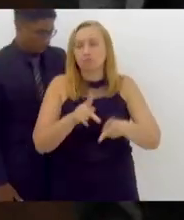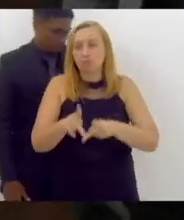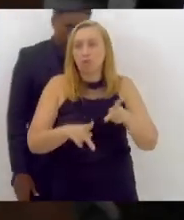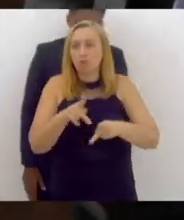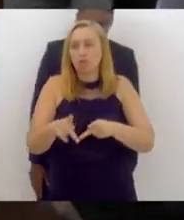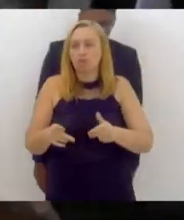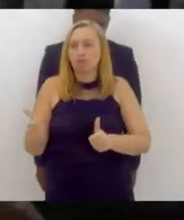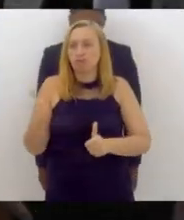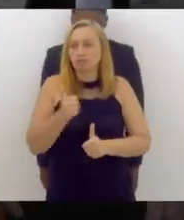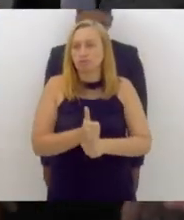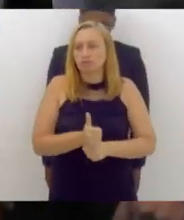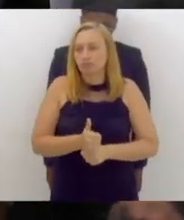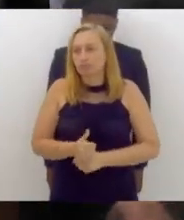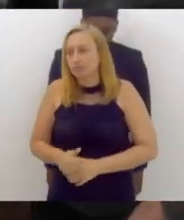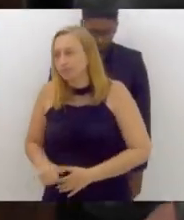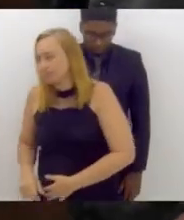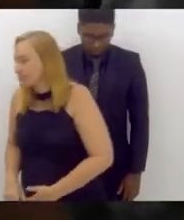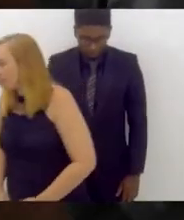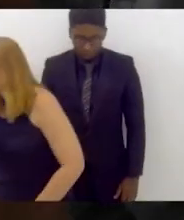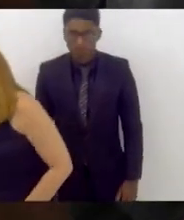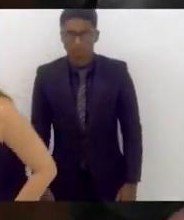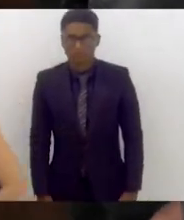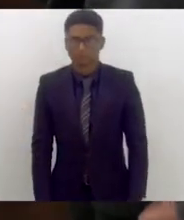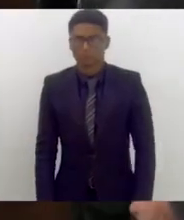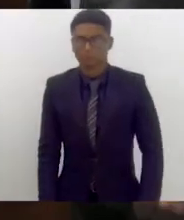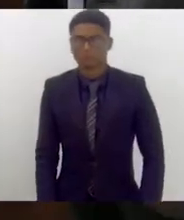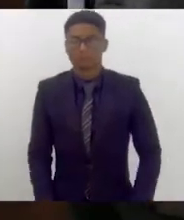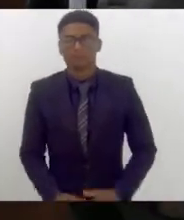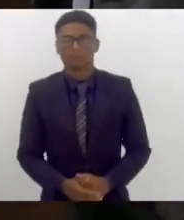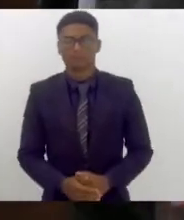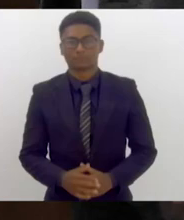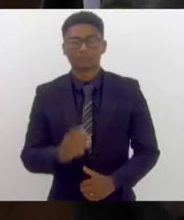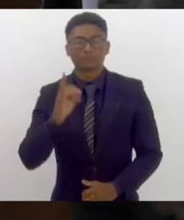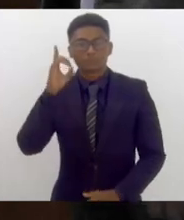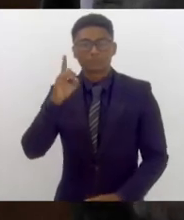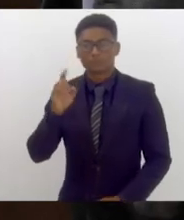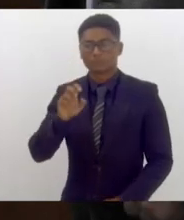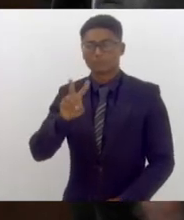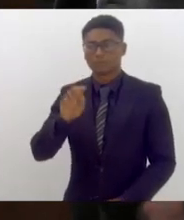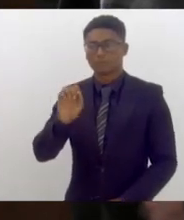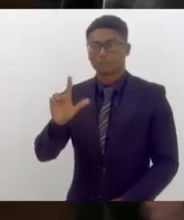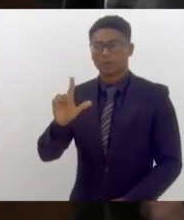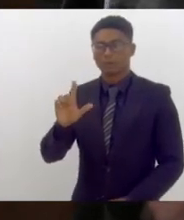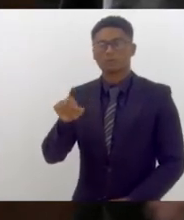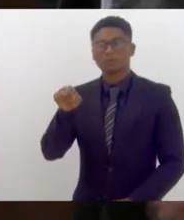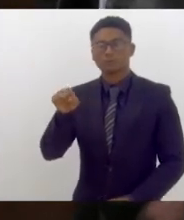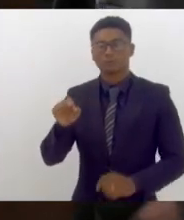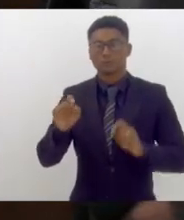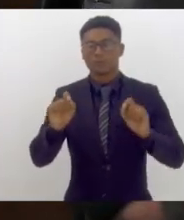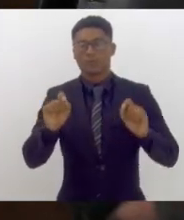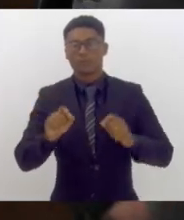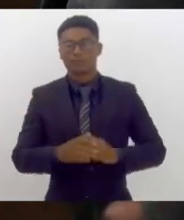e principalmente daqueles mais carentes. O deputado, salvo engano, Valdo Ceasa, promoveu